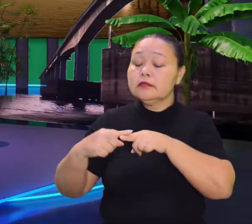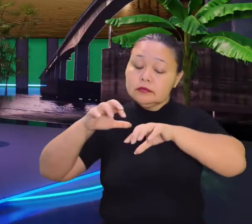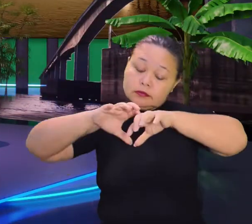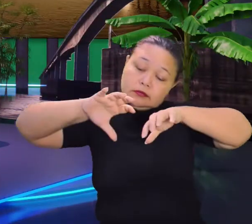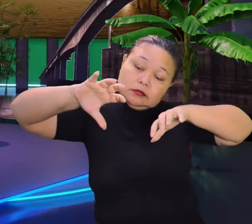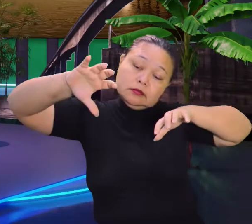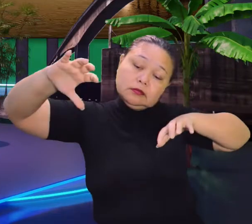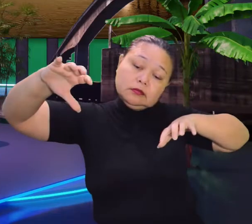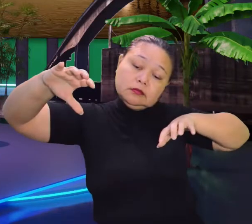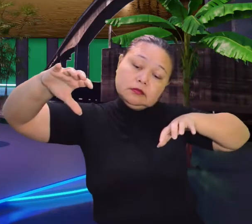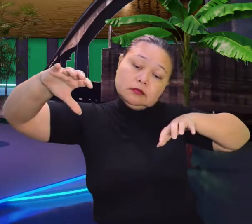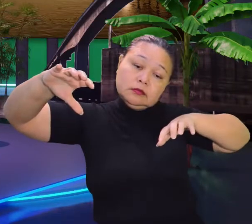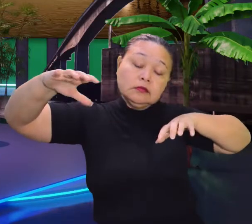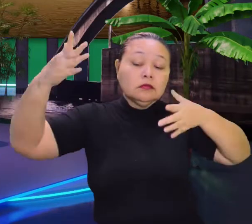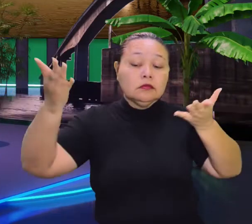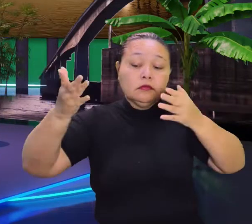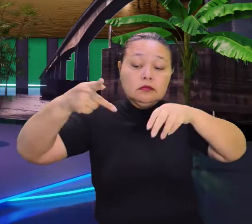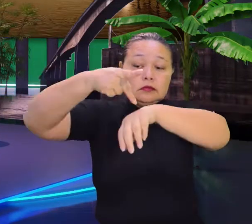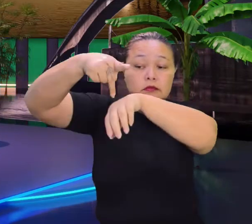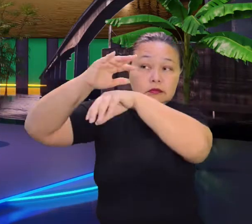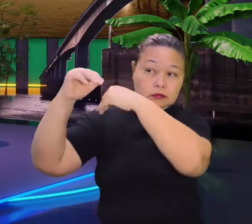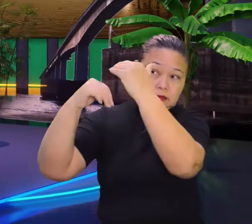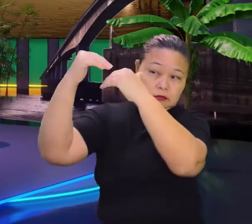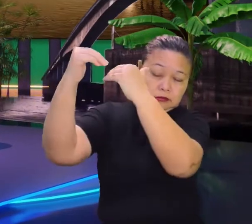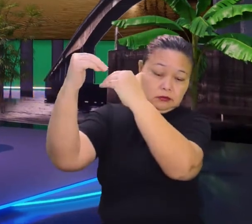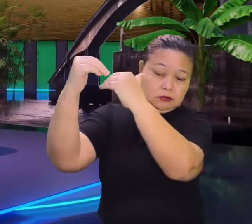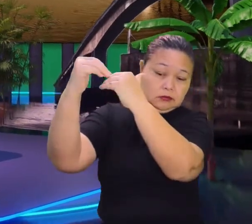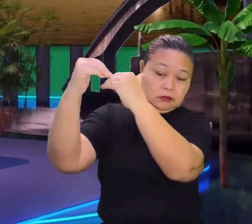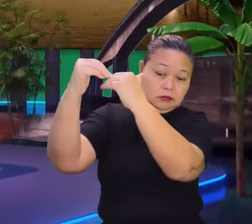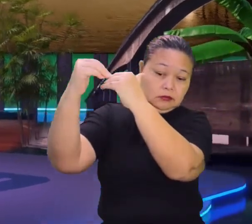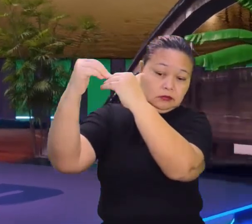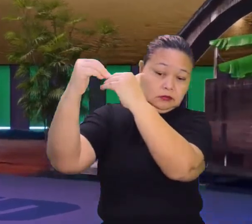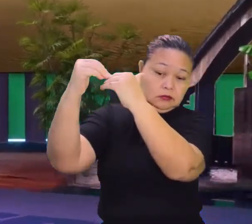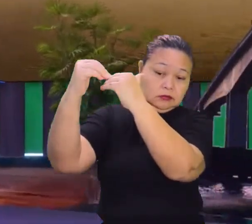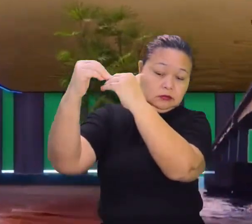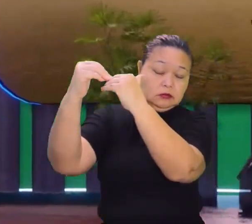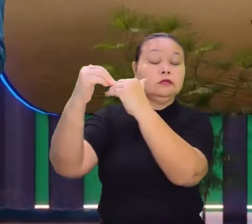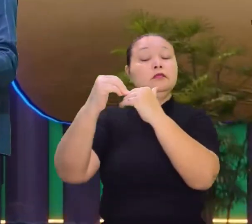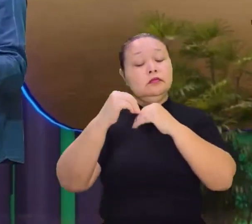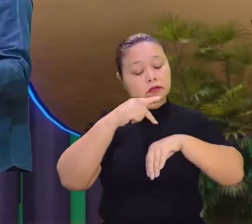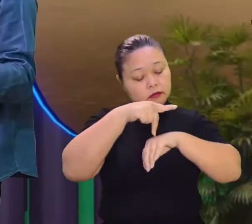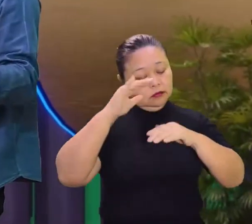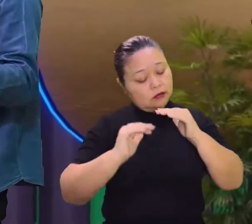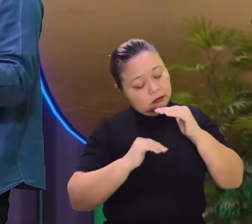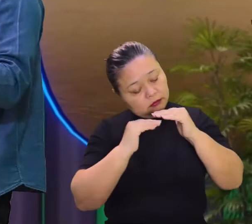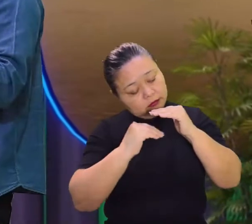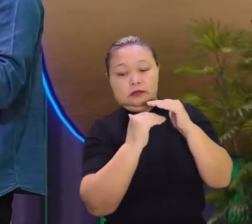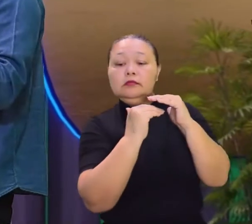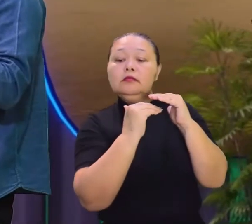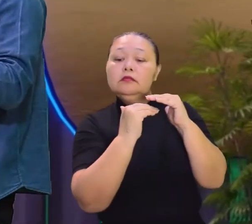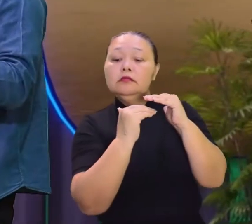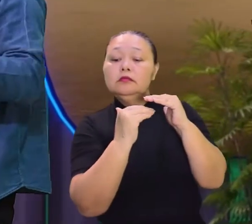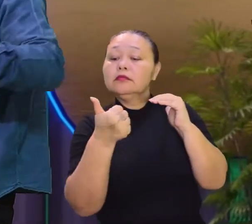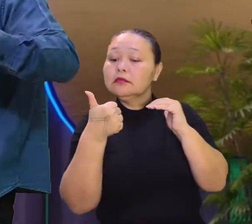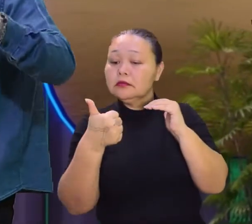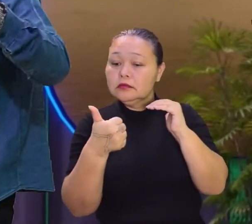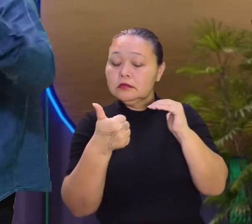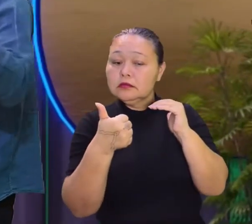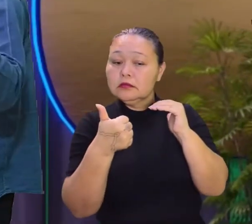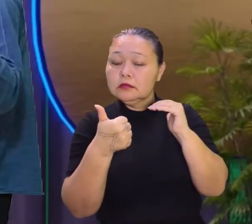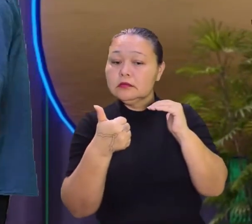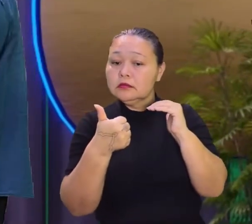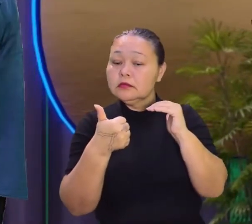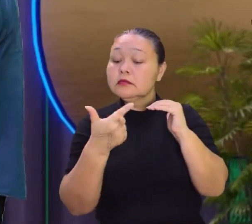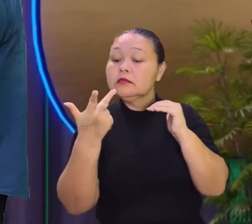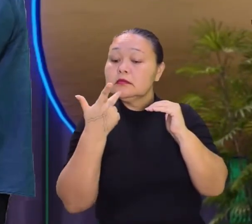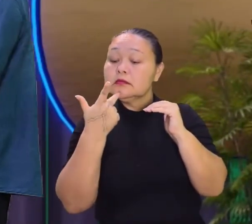separação desses que hoje são os países desenvolvidos. Isso mesmo. E os subdesenvolvidos. Exatamente. Beleza? Muito então, bem. nós estamos